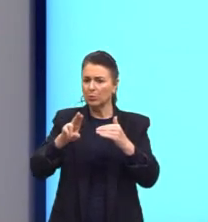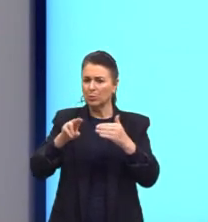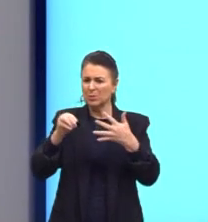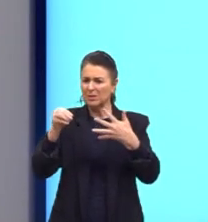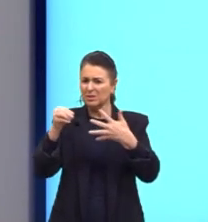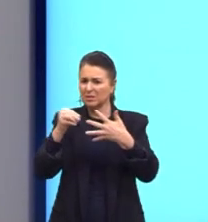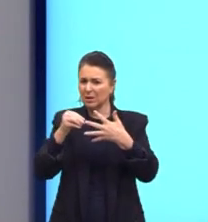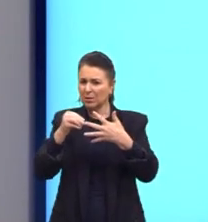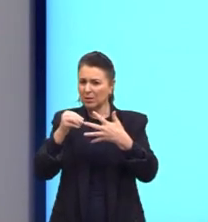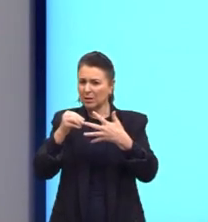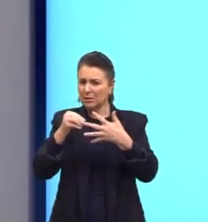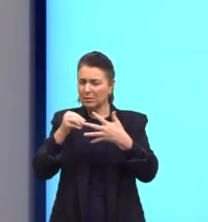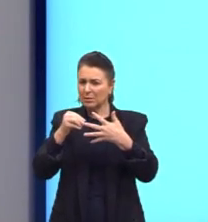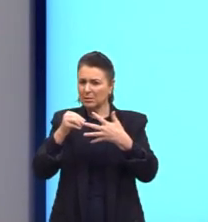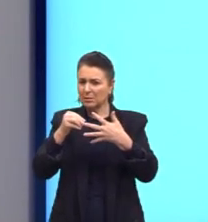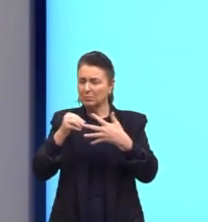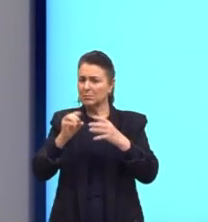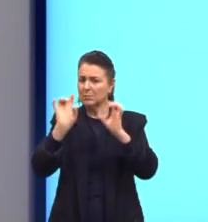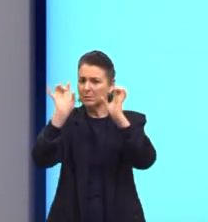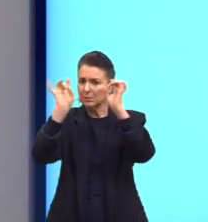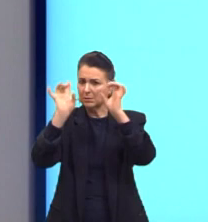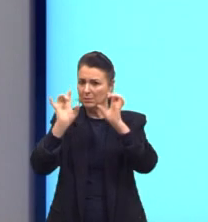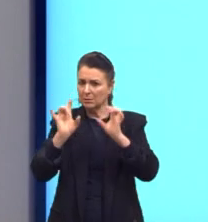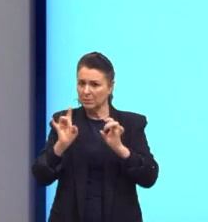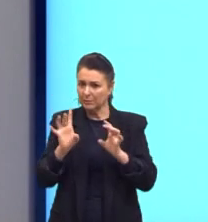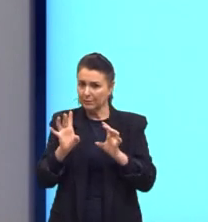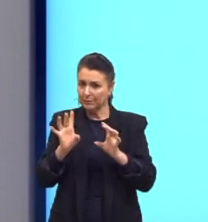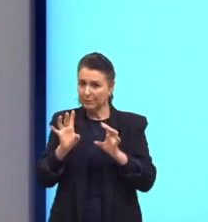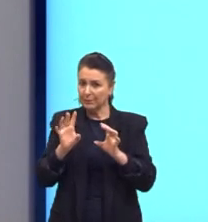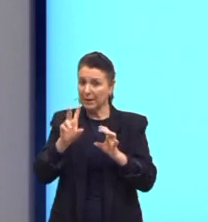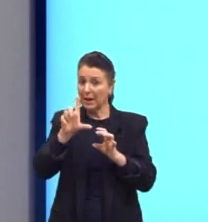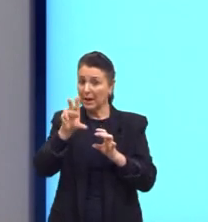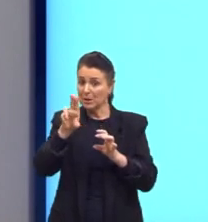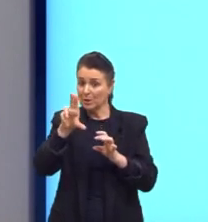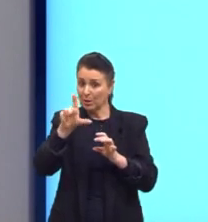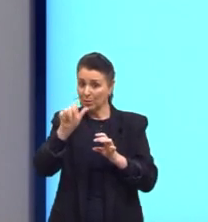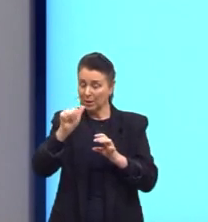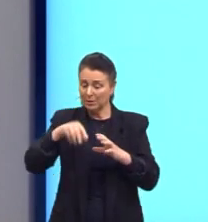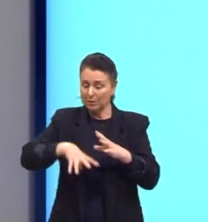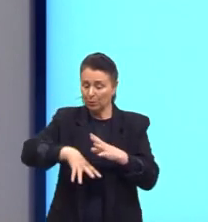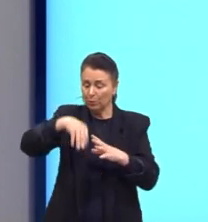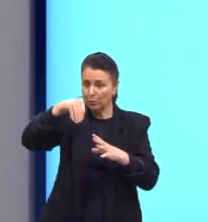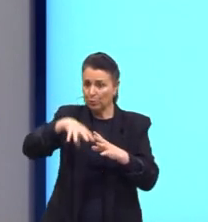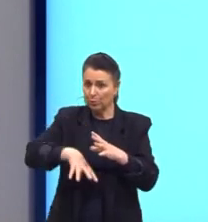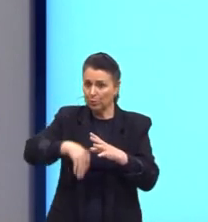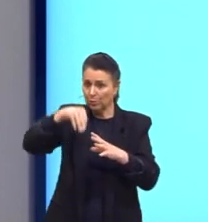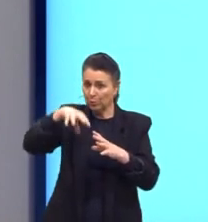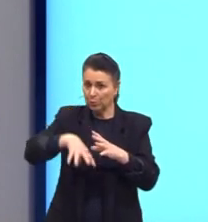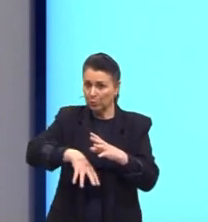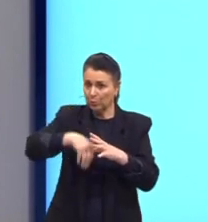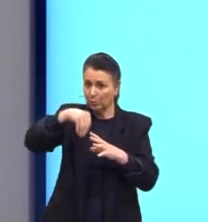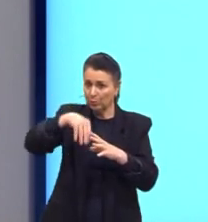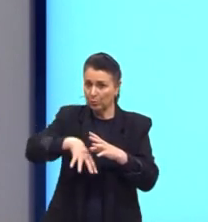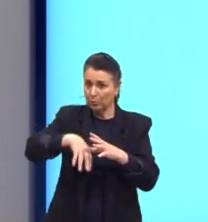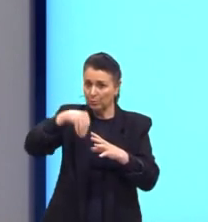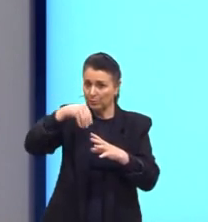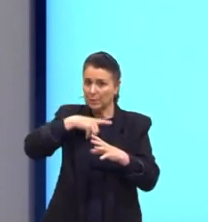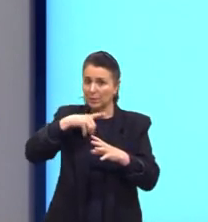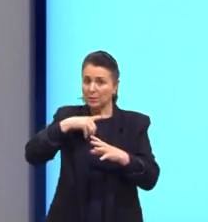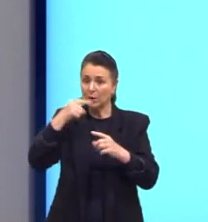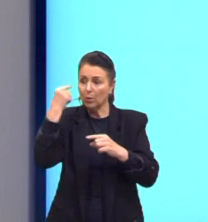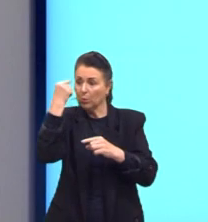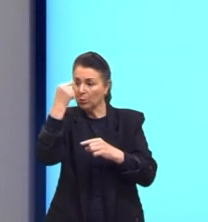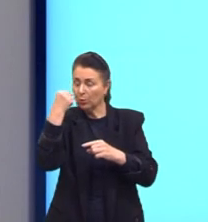os moluscos cefalópodes como as lulas possuem olhos semelhantes aos